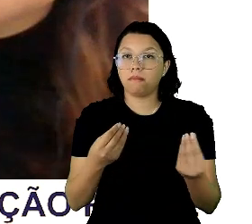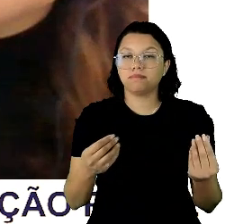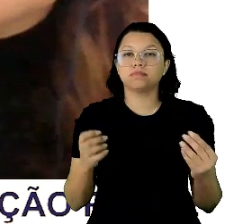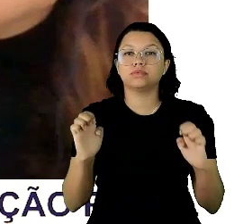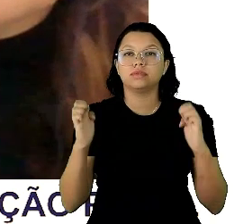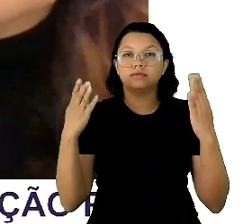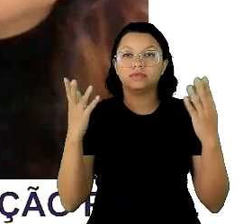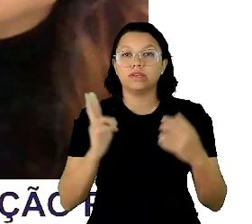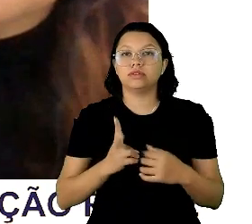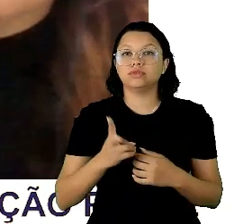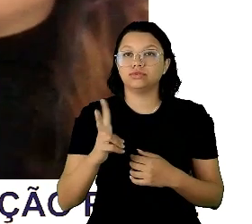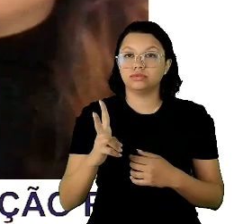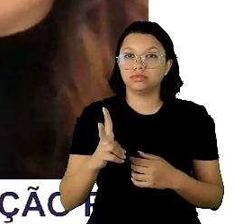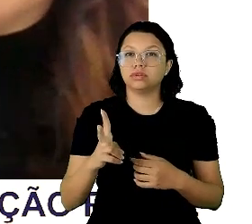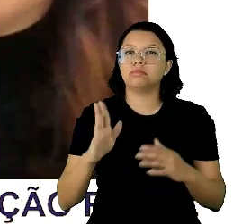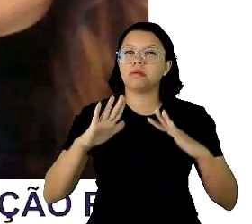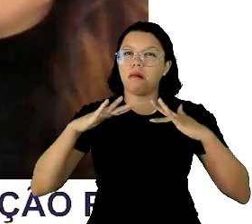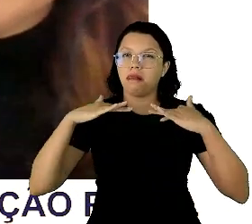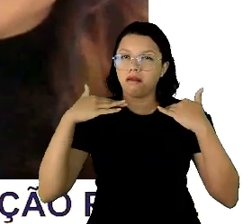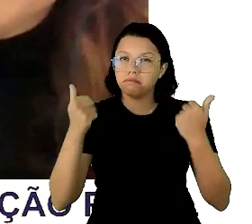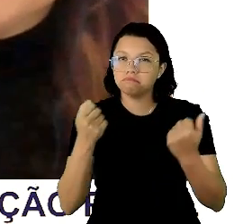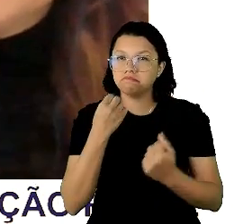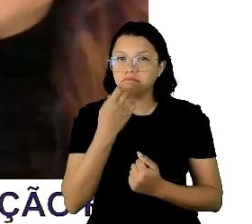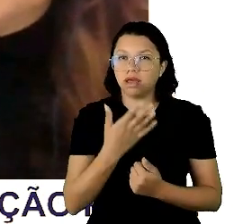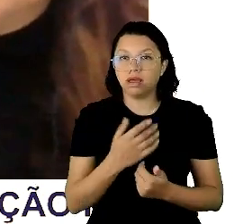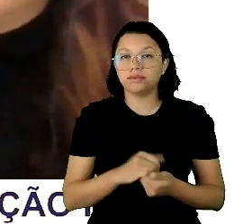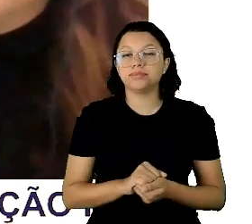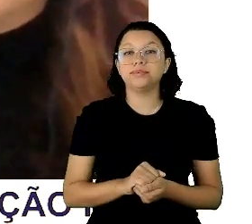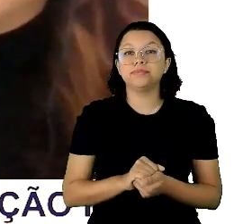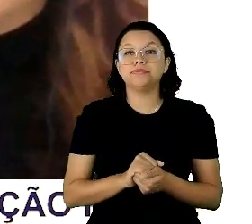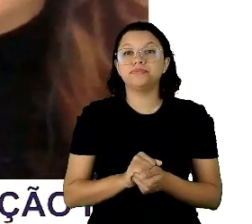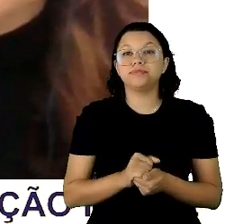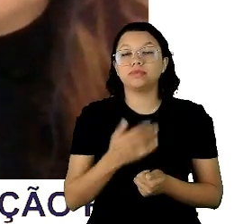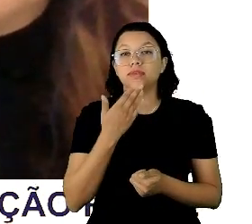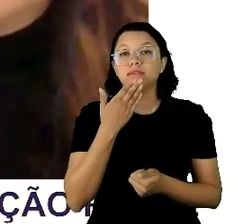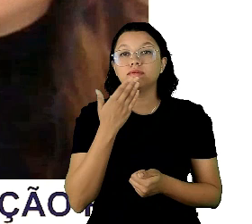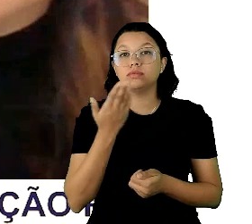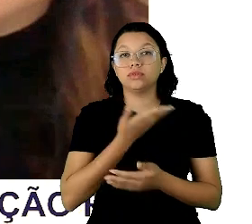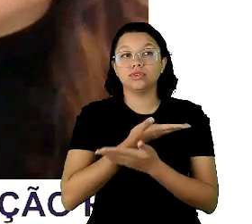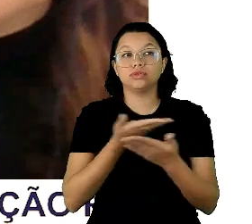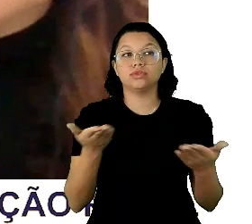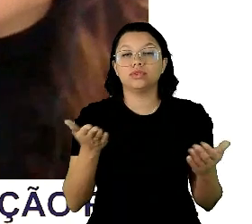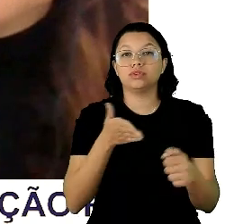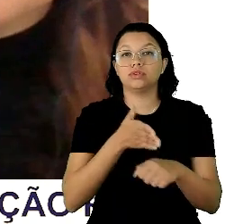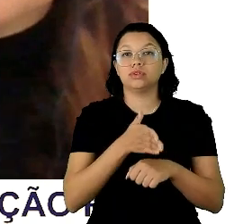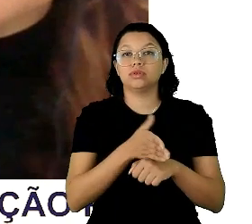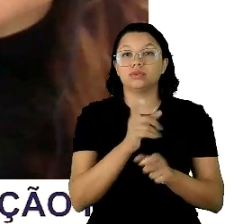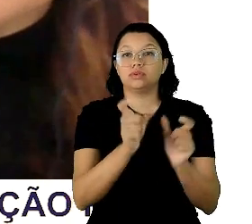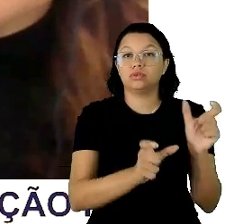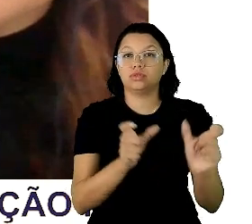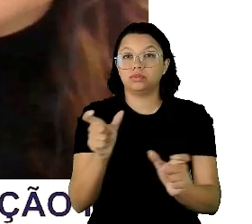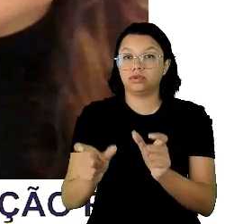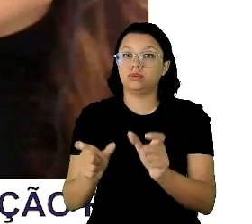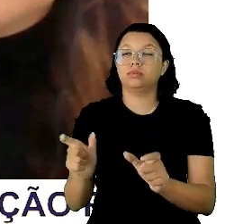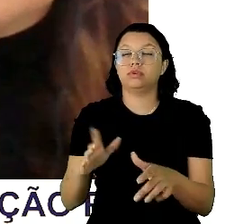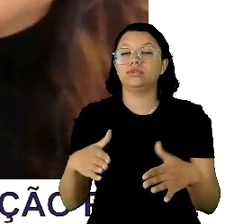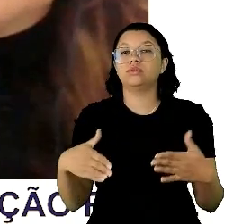com muita qualidade. Eu vou solicitar aos participantes que façam também ao início a